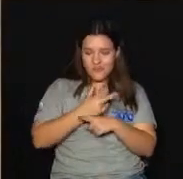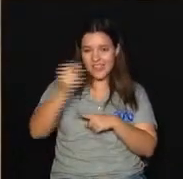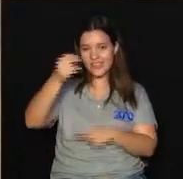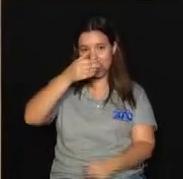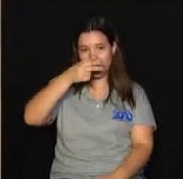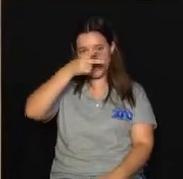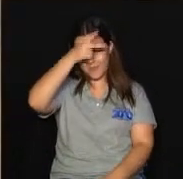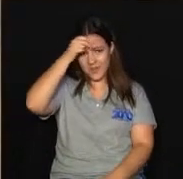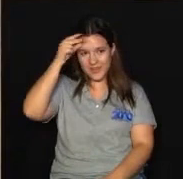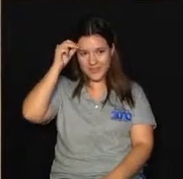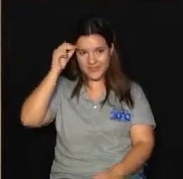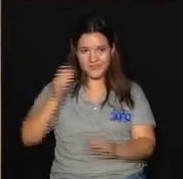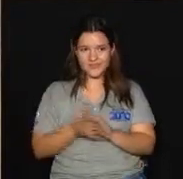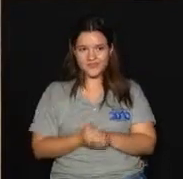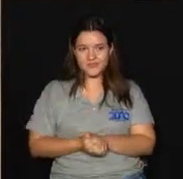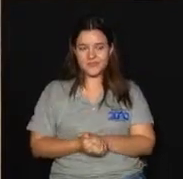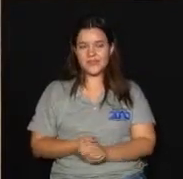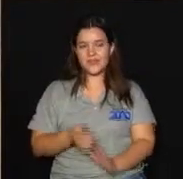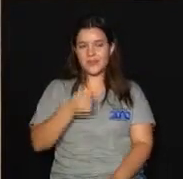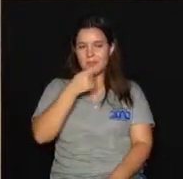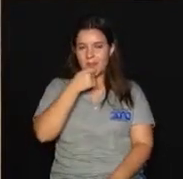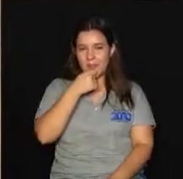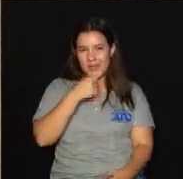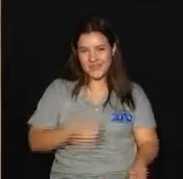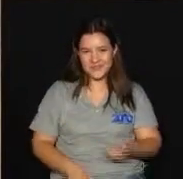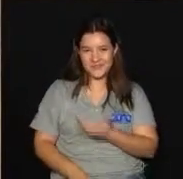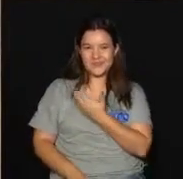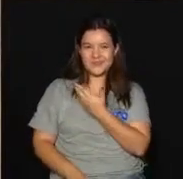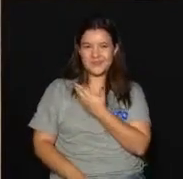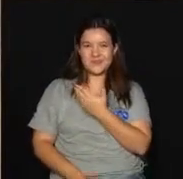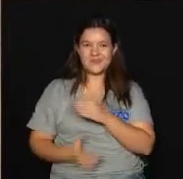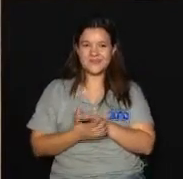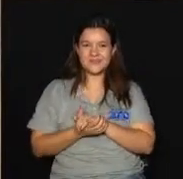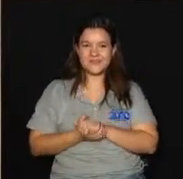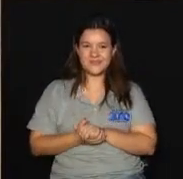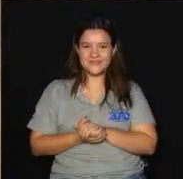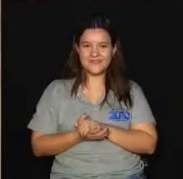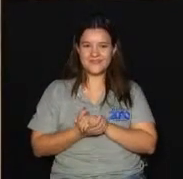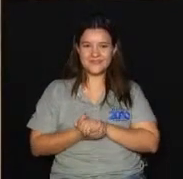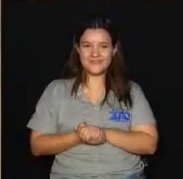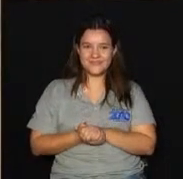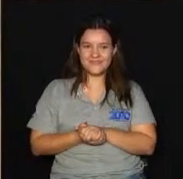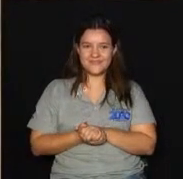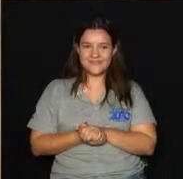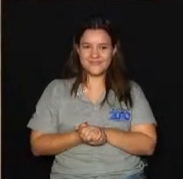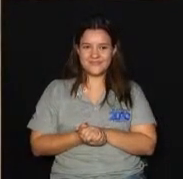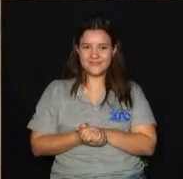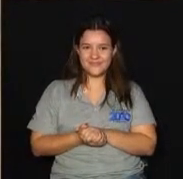Saad. Então, toda a palavra agora é com você, Mina Abreu.